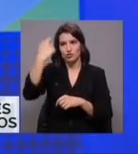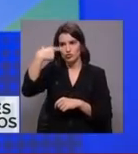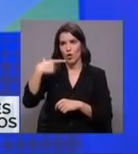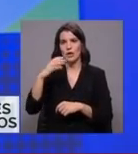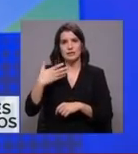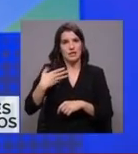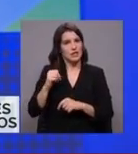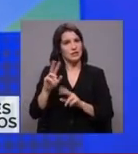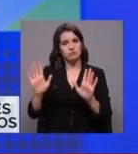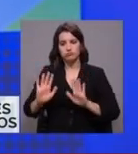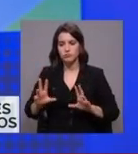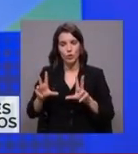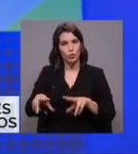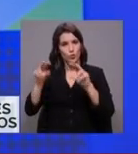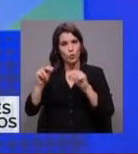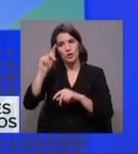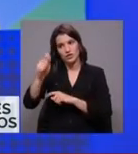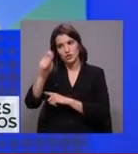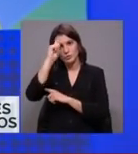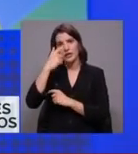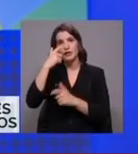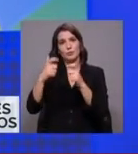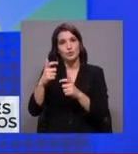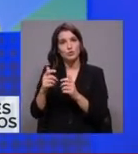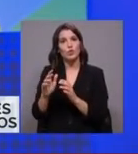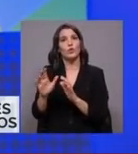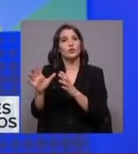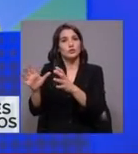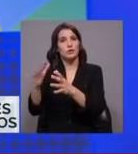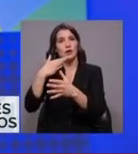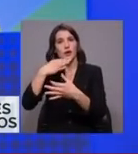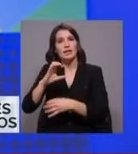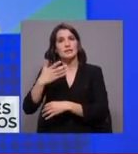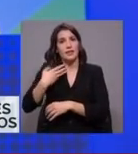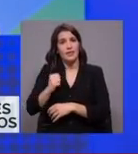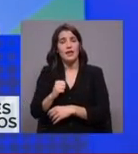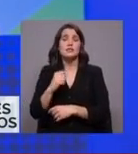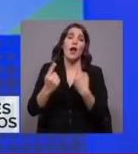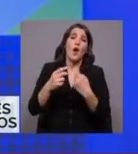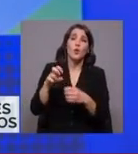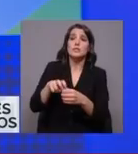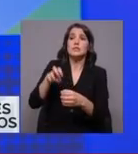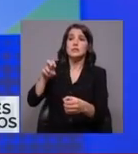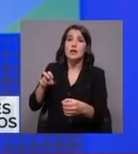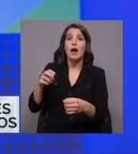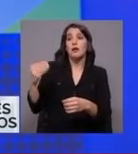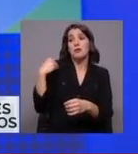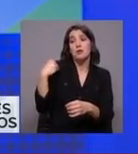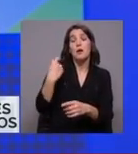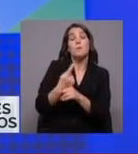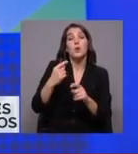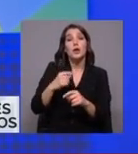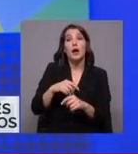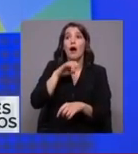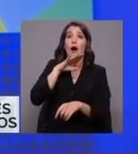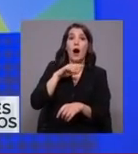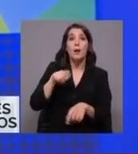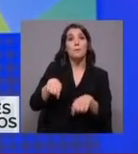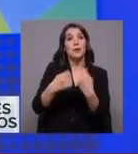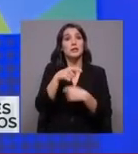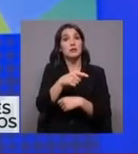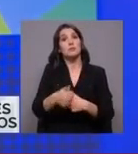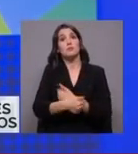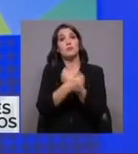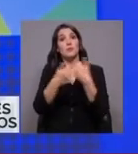político do CS e respeito às pessoas que estão nos ABS completamente e aquelas que saem convictamente vem ter connosco porque Descobriram que é um perdido que o